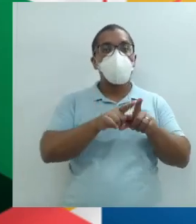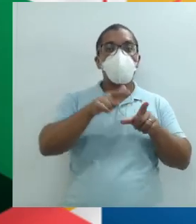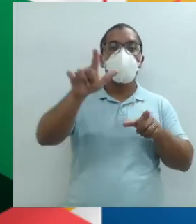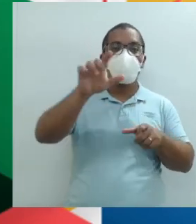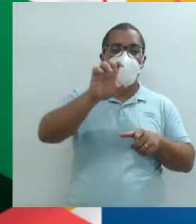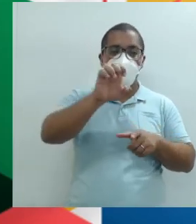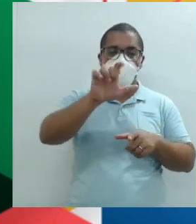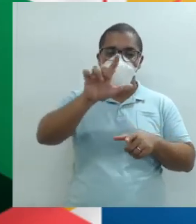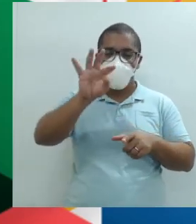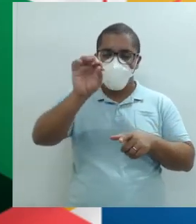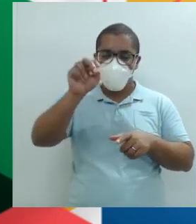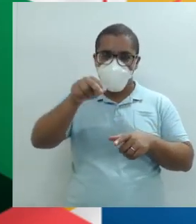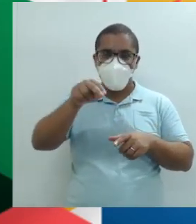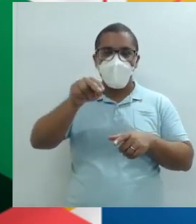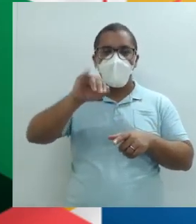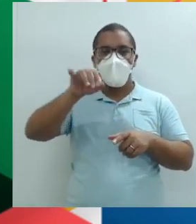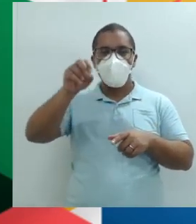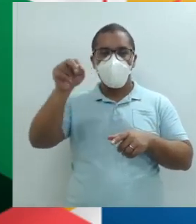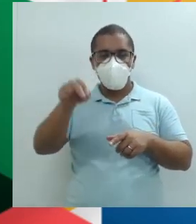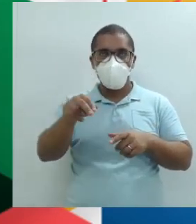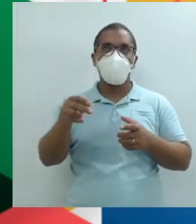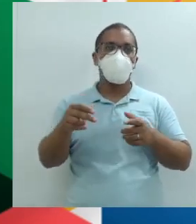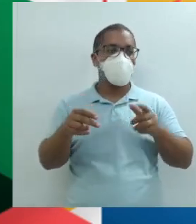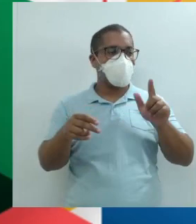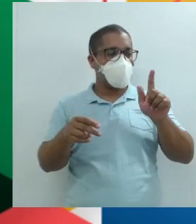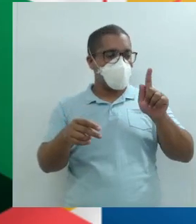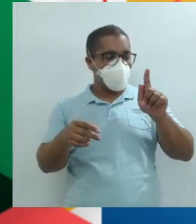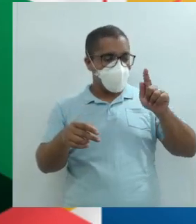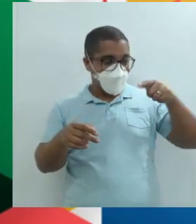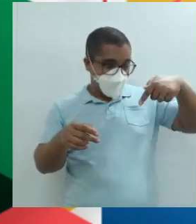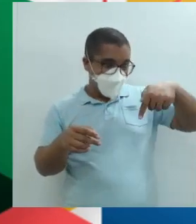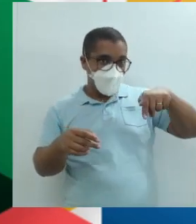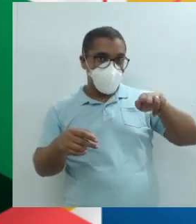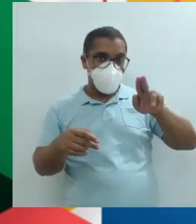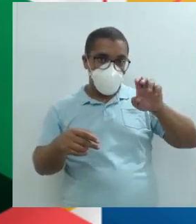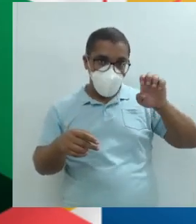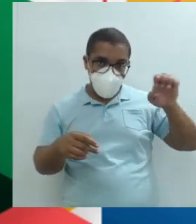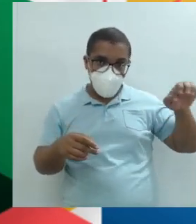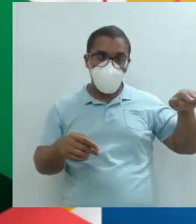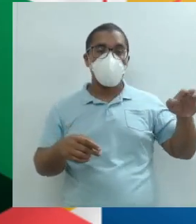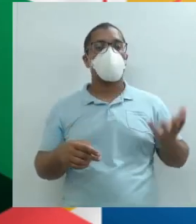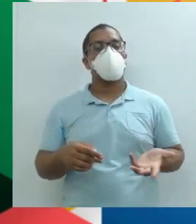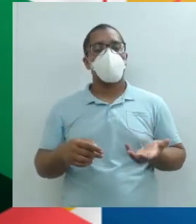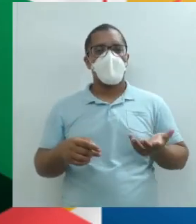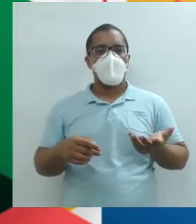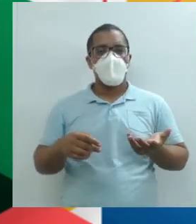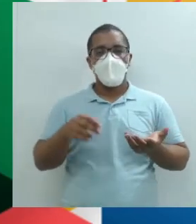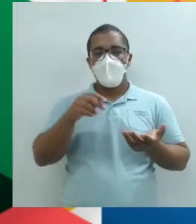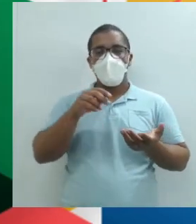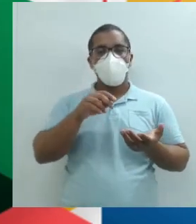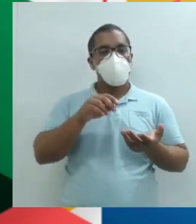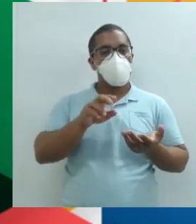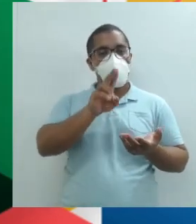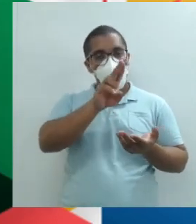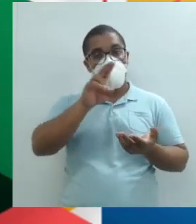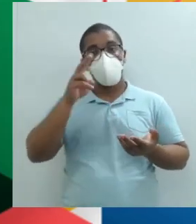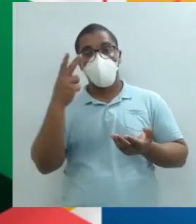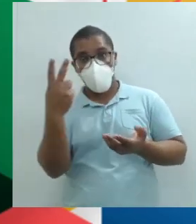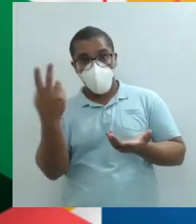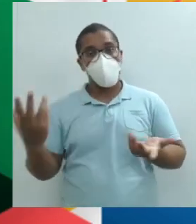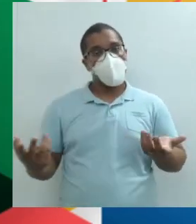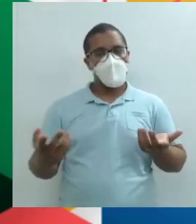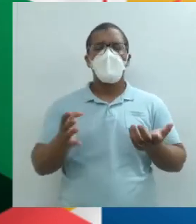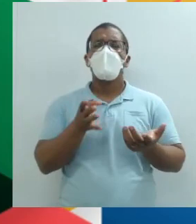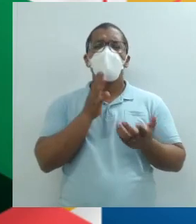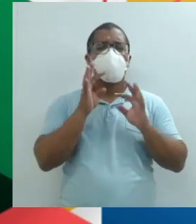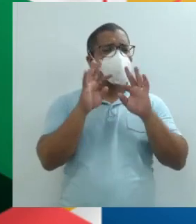pode conhecer Queen, pode conhecer U2, não tem problema. A gente pode conhecer de tudo um